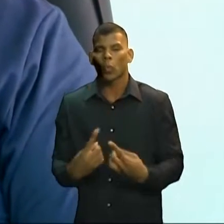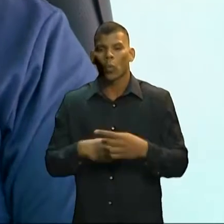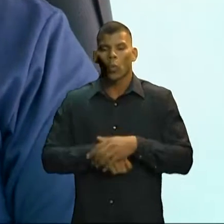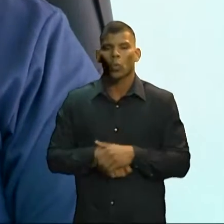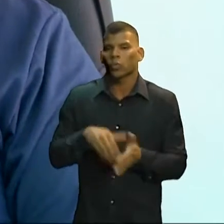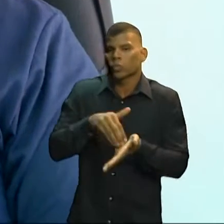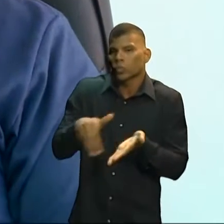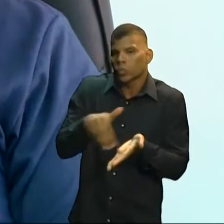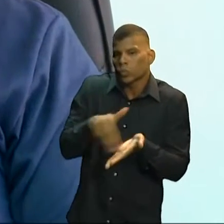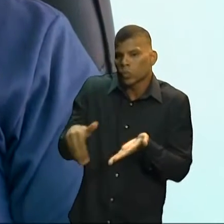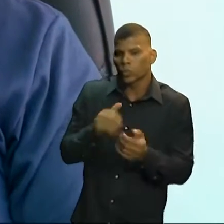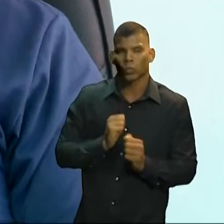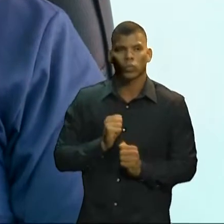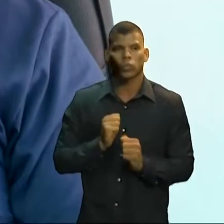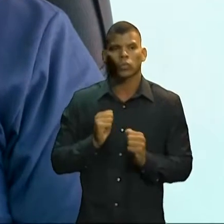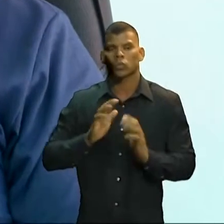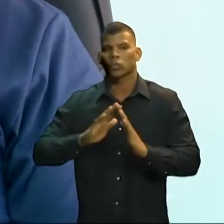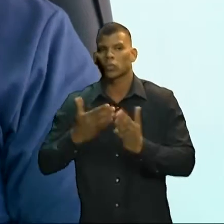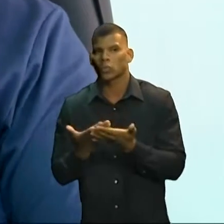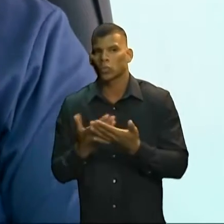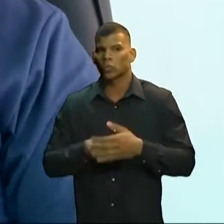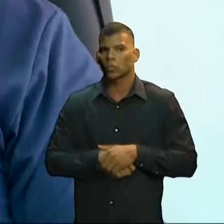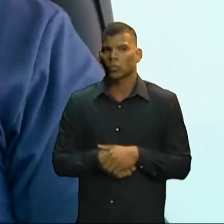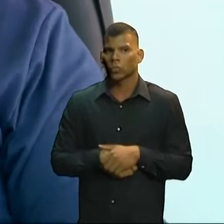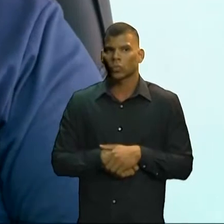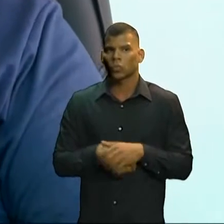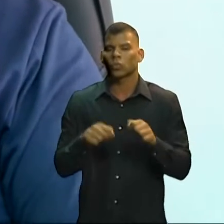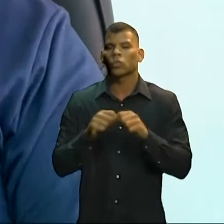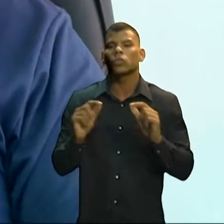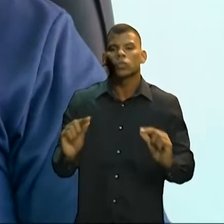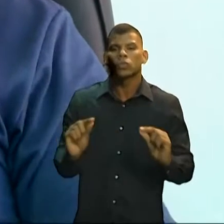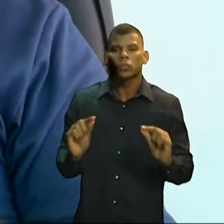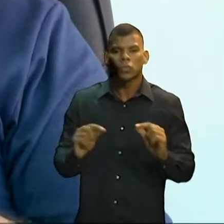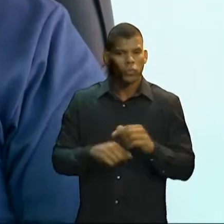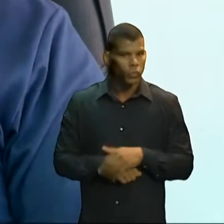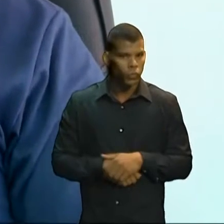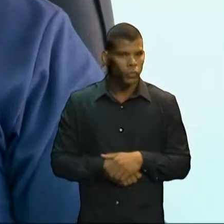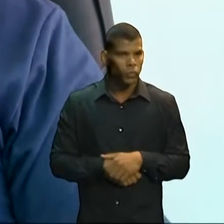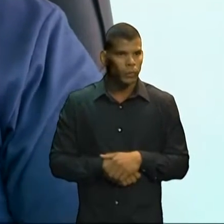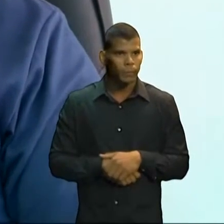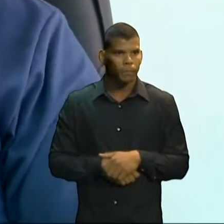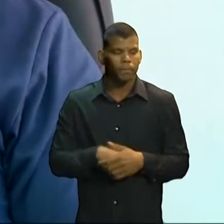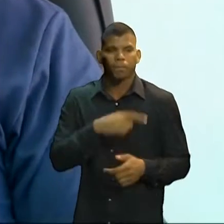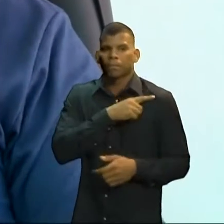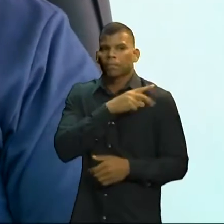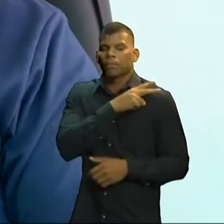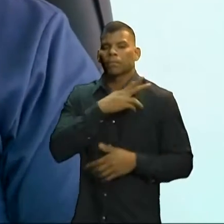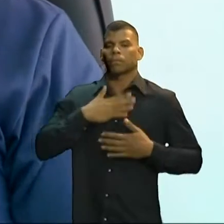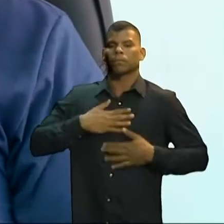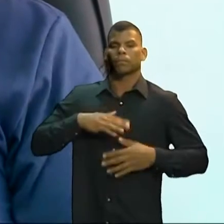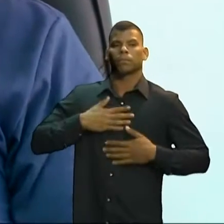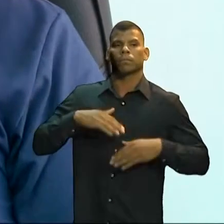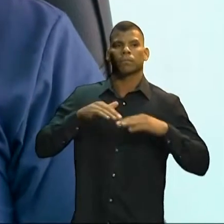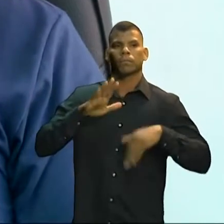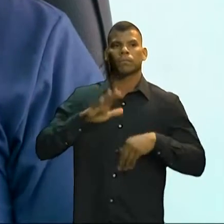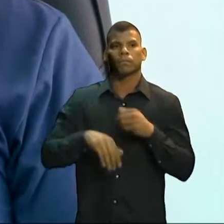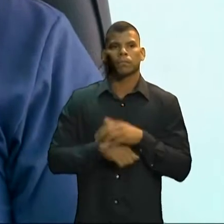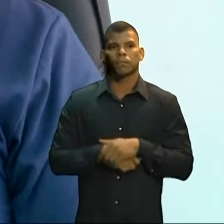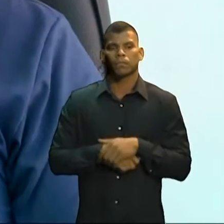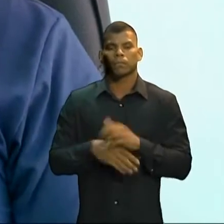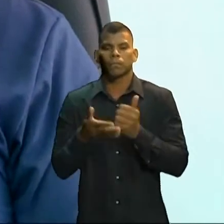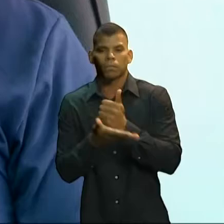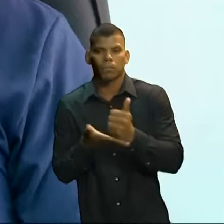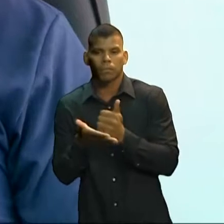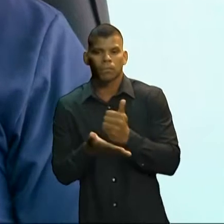as escolas e com os professores, de modo a tornar esse processo de transição um processo mais tranquilo, mais fácil e com uma participação